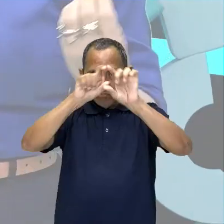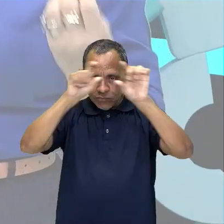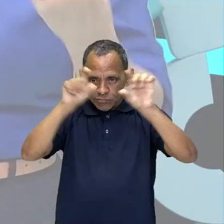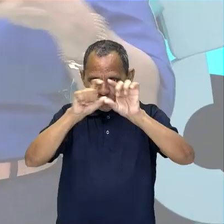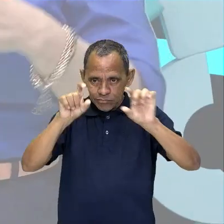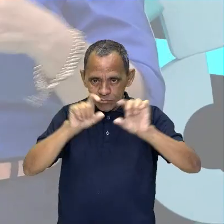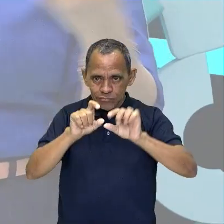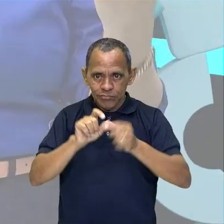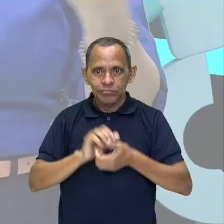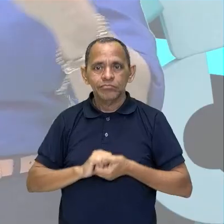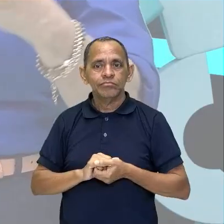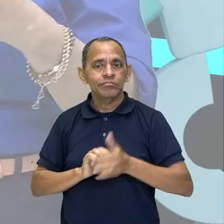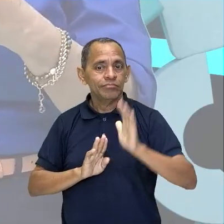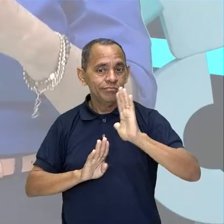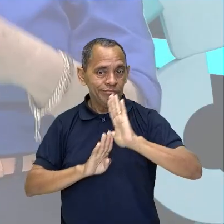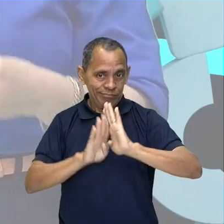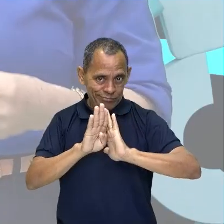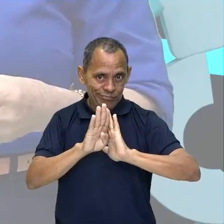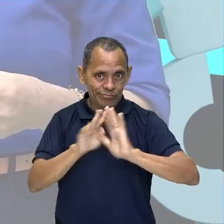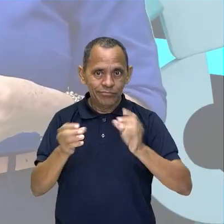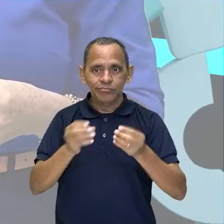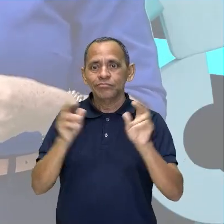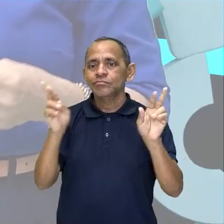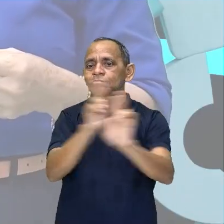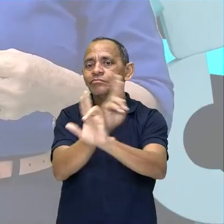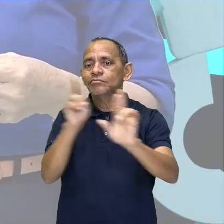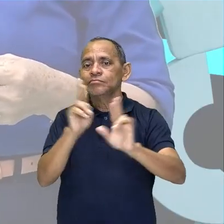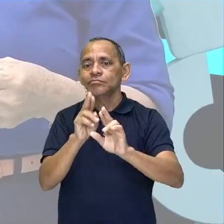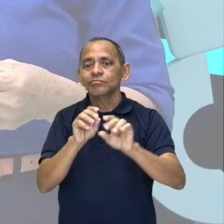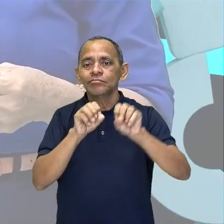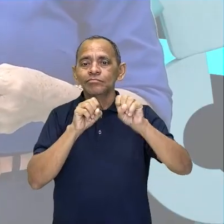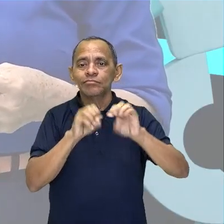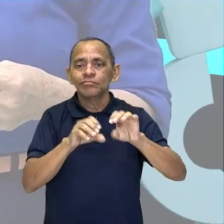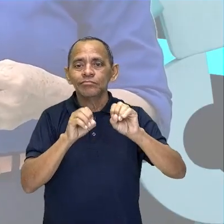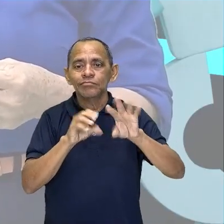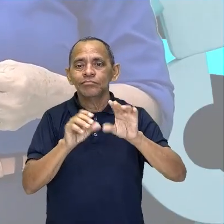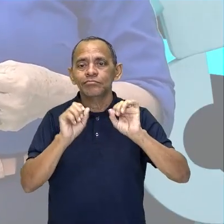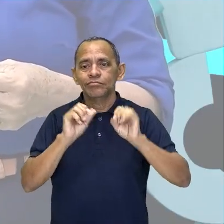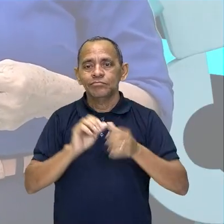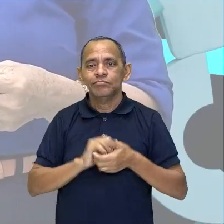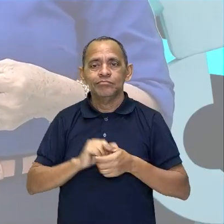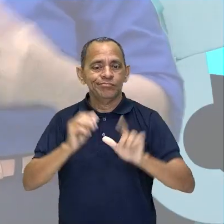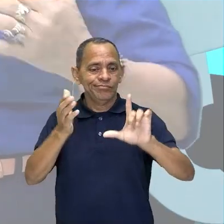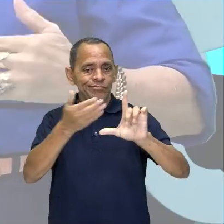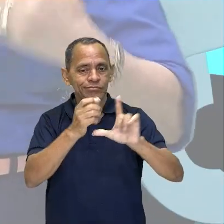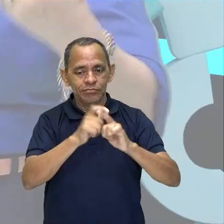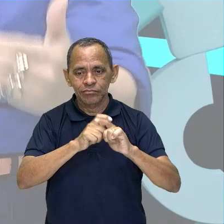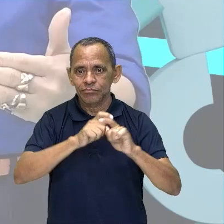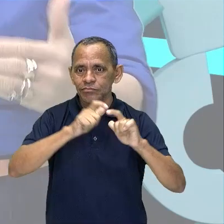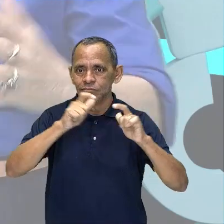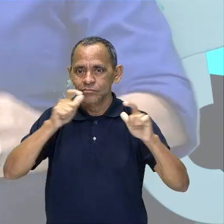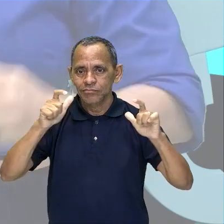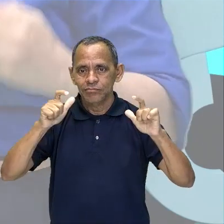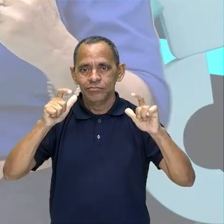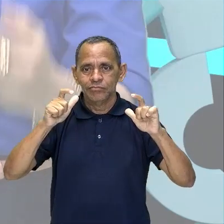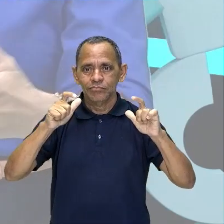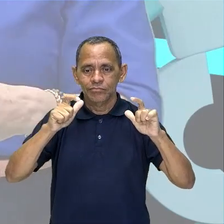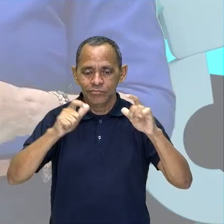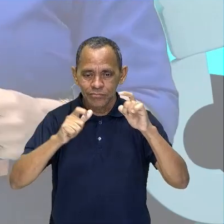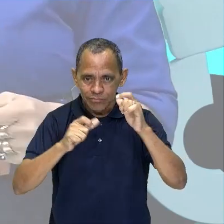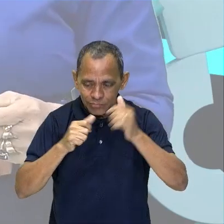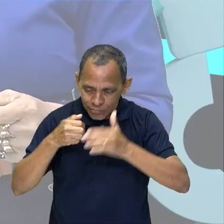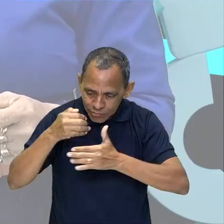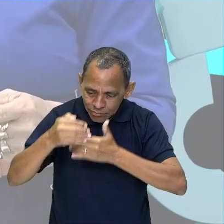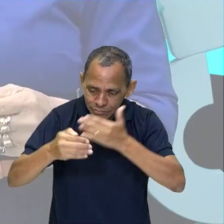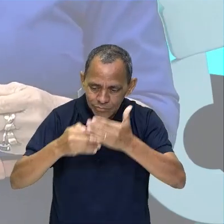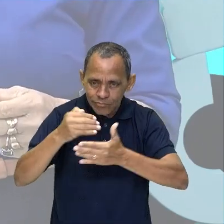então, da hipermídia em relacionada à educação é que a hipermídia vai ampliar, vai desenvolver, ampliar